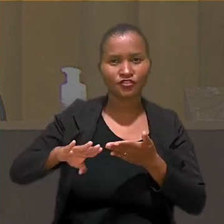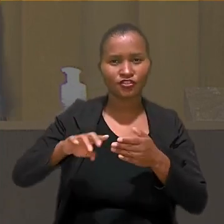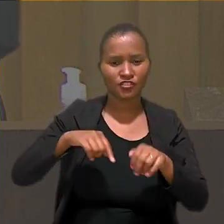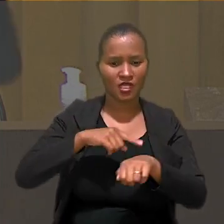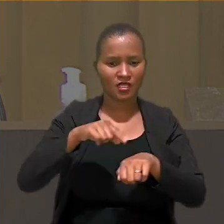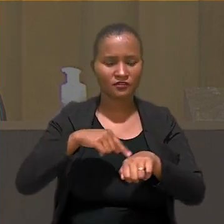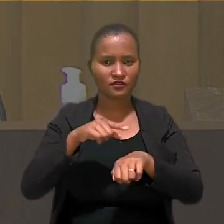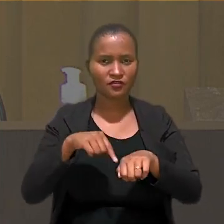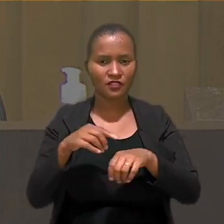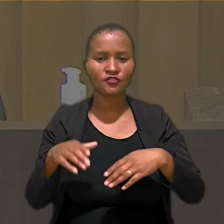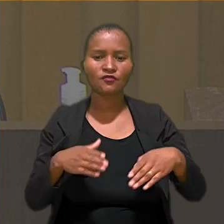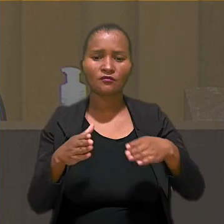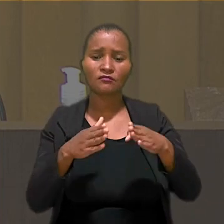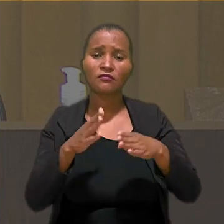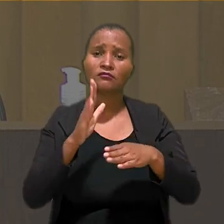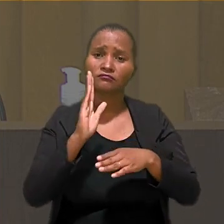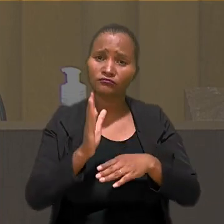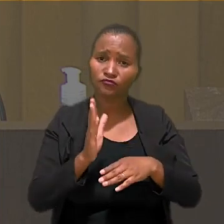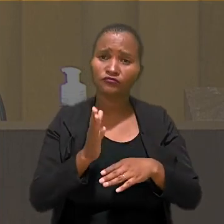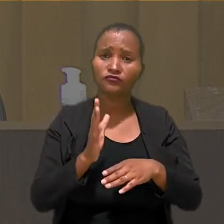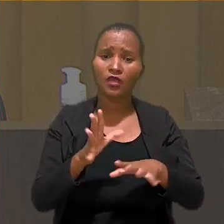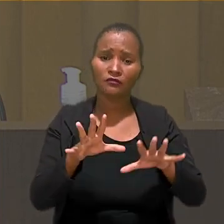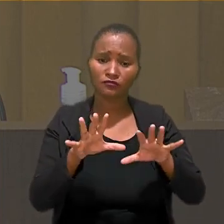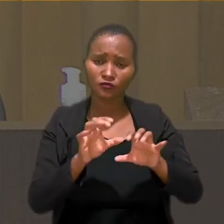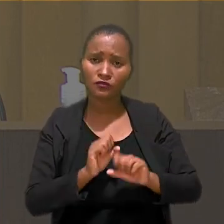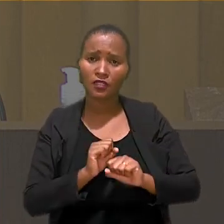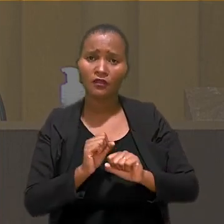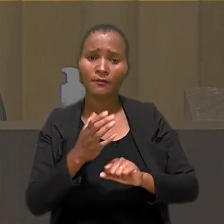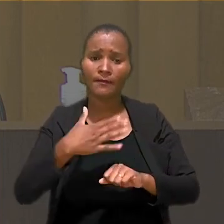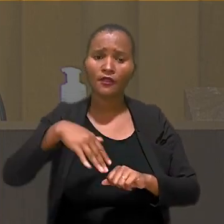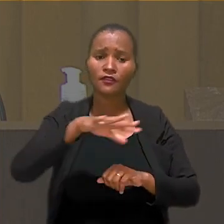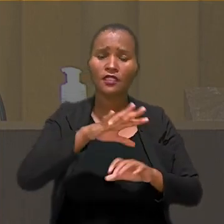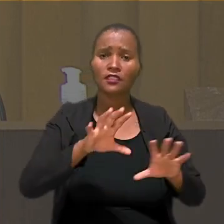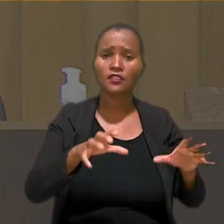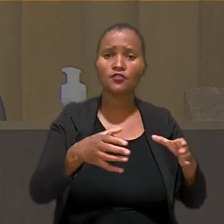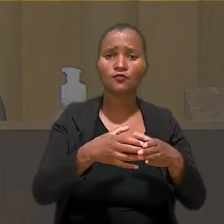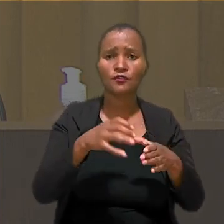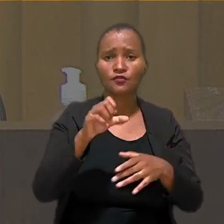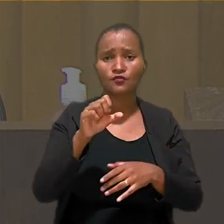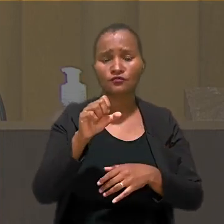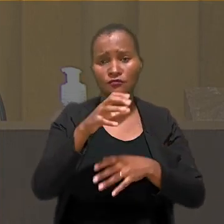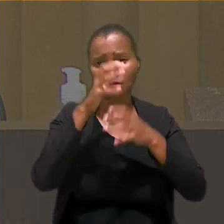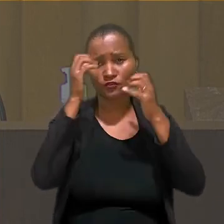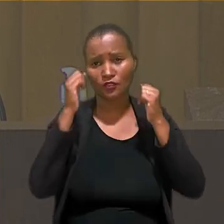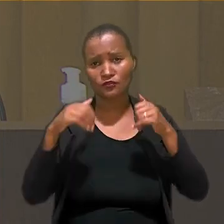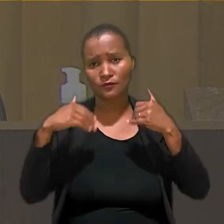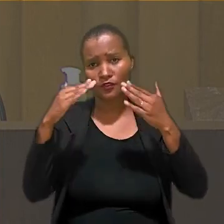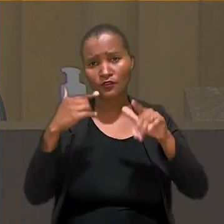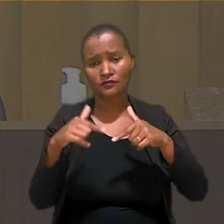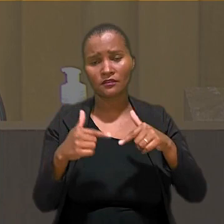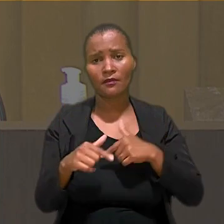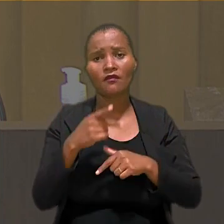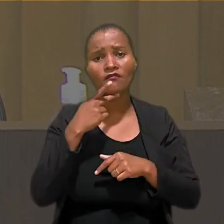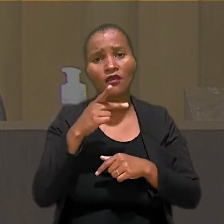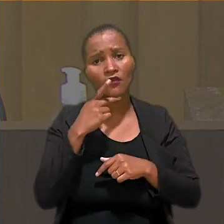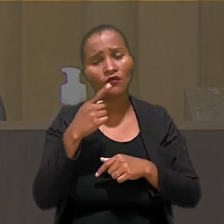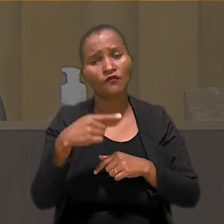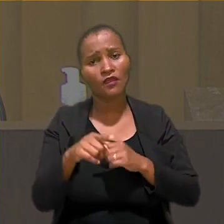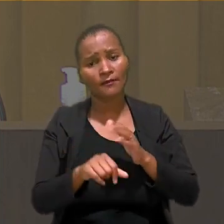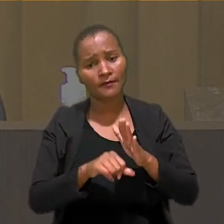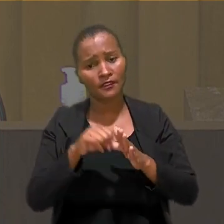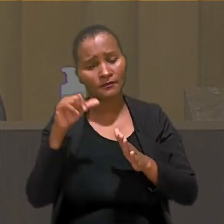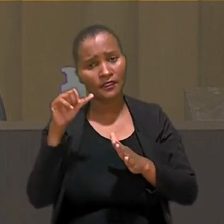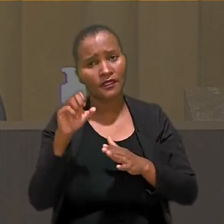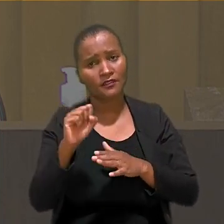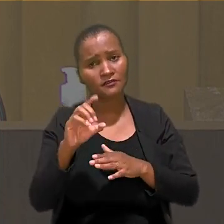horas de deslocamento já é adotado pela maioria das turmas do Tribunal Superior do Trabalho. Ele destacou ainda que essa foi a